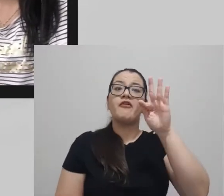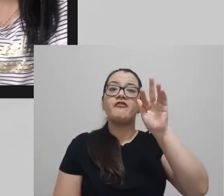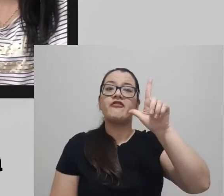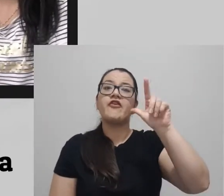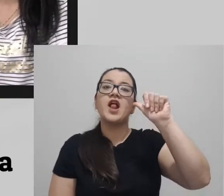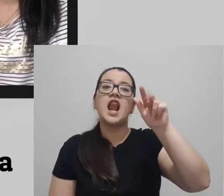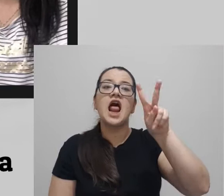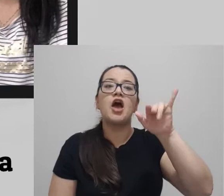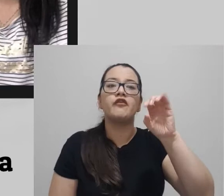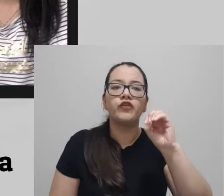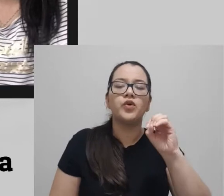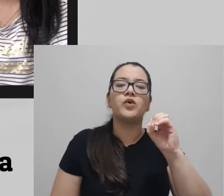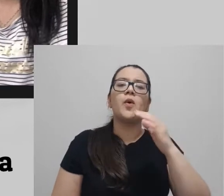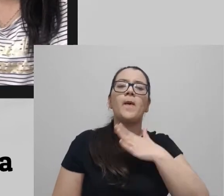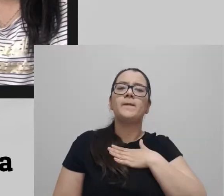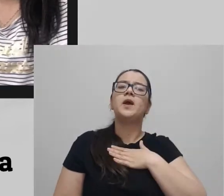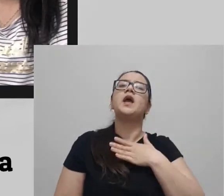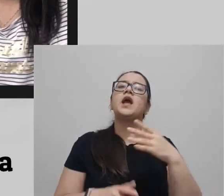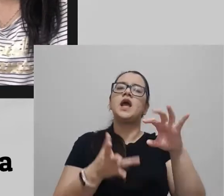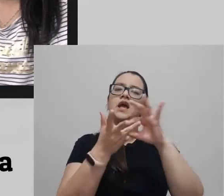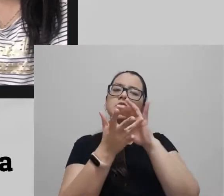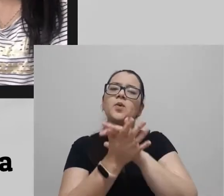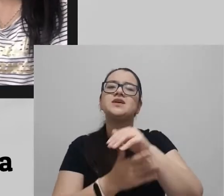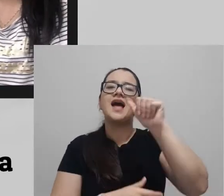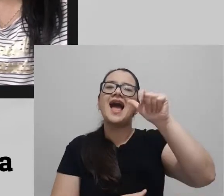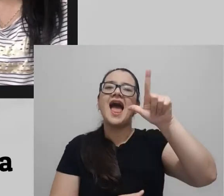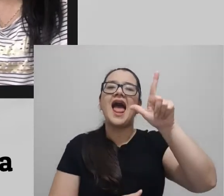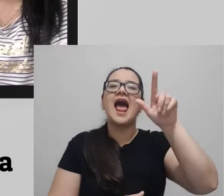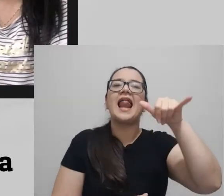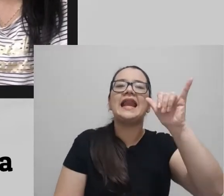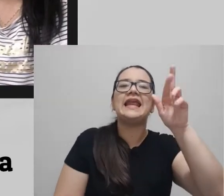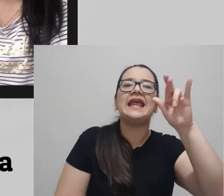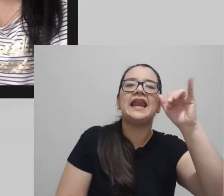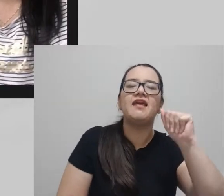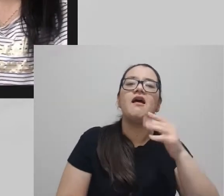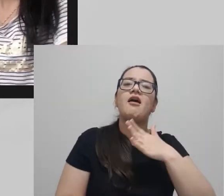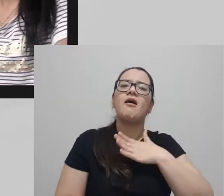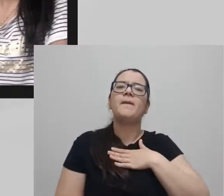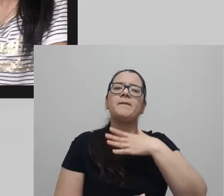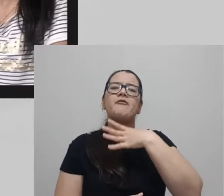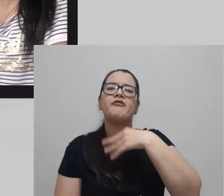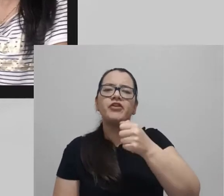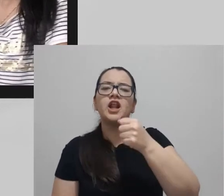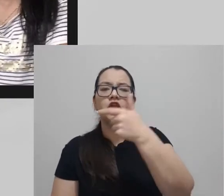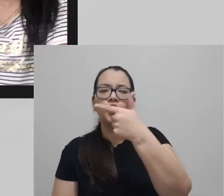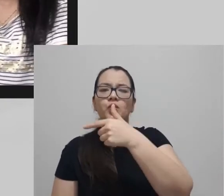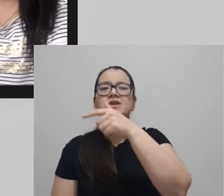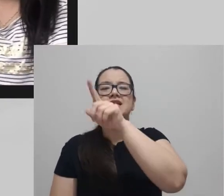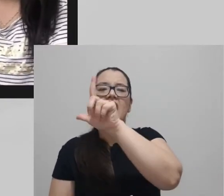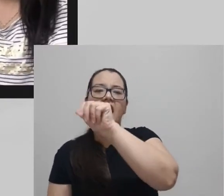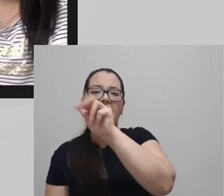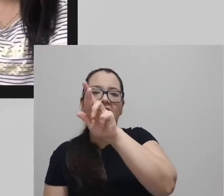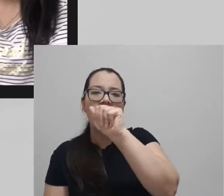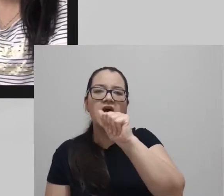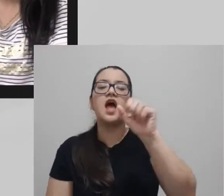família, minha esposa Alíria e minhas duas filhas, a Lara e Sofia. Estamos passando aqui para dizer para vocês que estamos